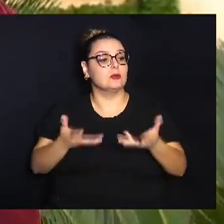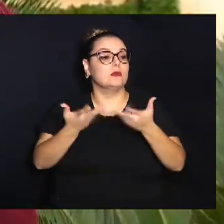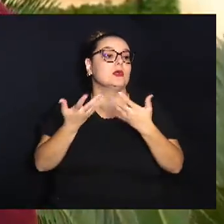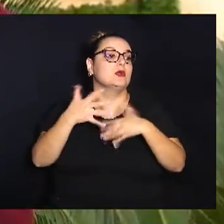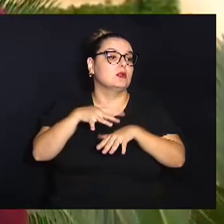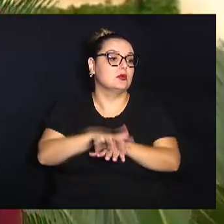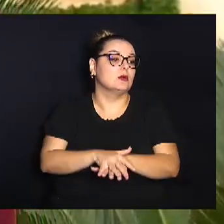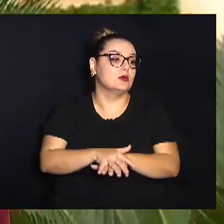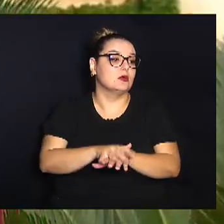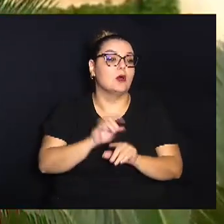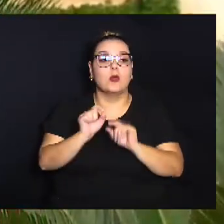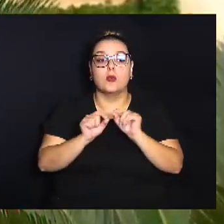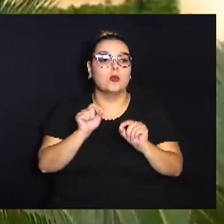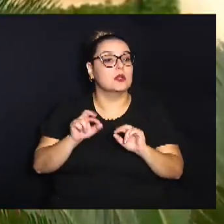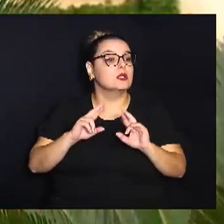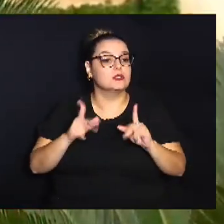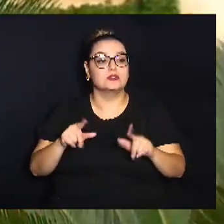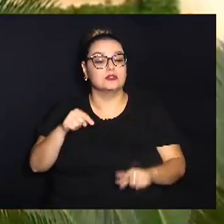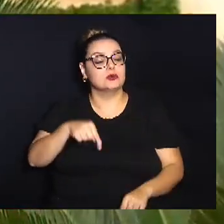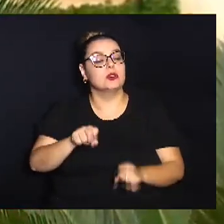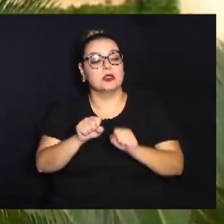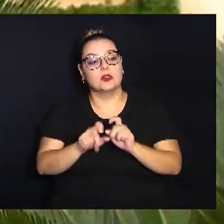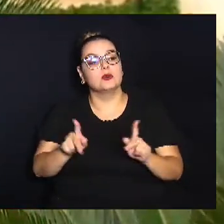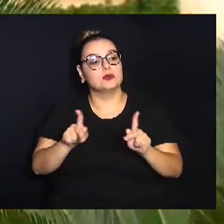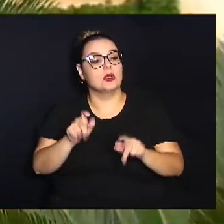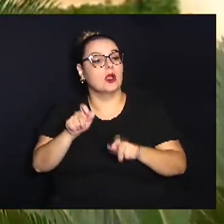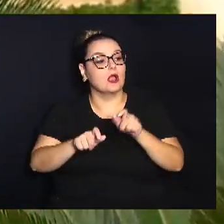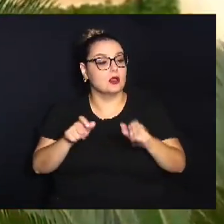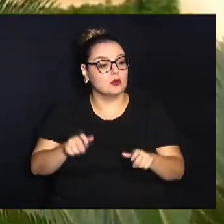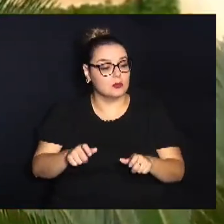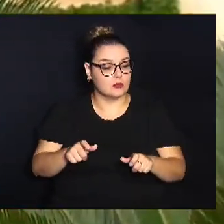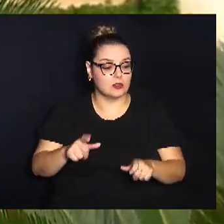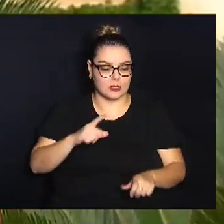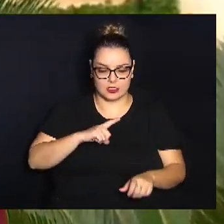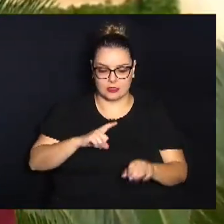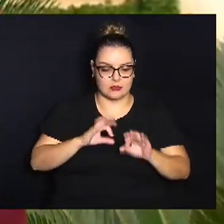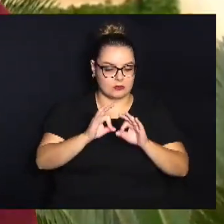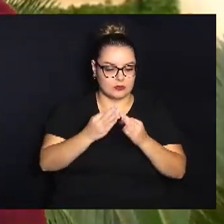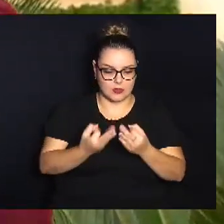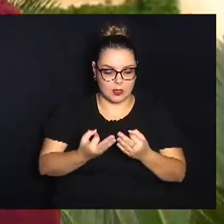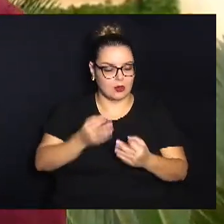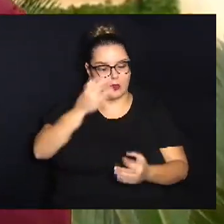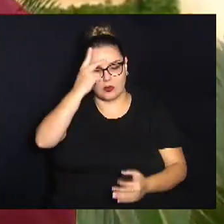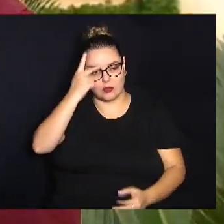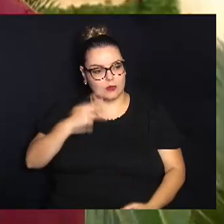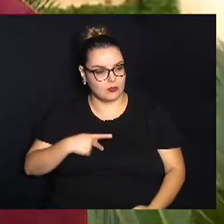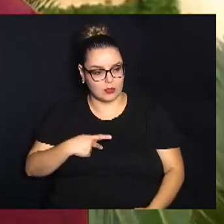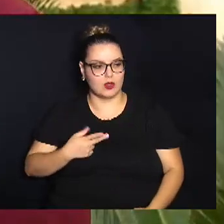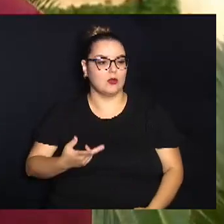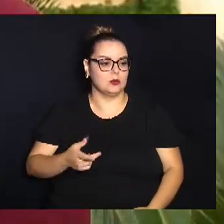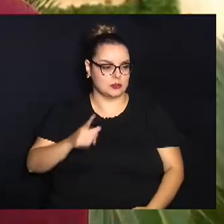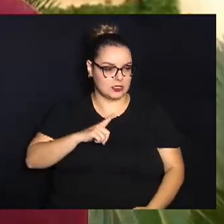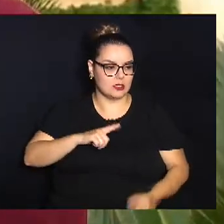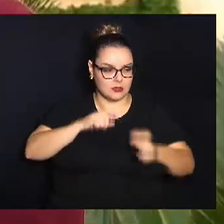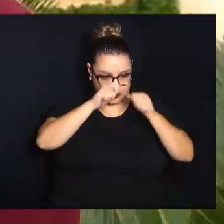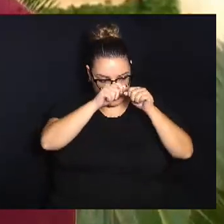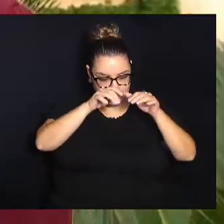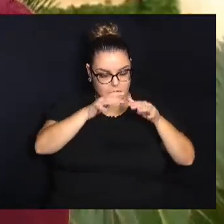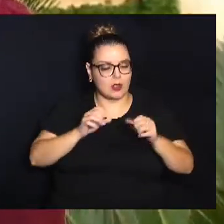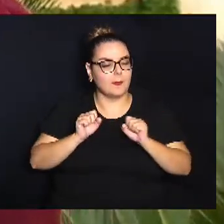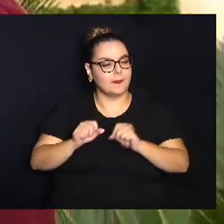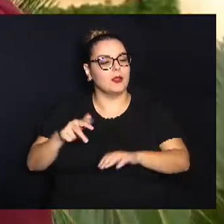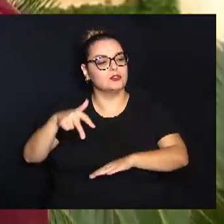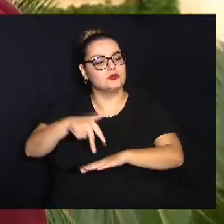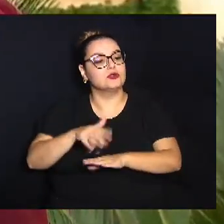inclusão. O que tem de diferente aqui no shopping que as pessoas que têm um familiar ou têm o próprio espectro autista pode vir